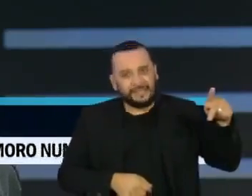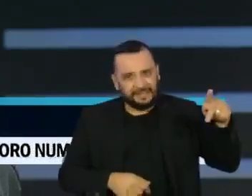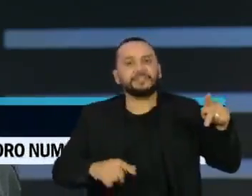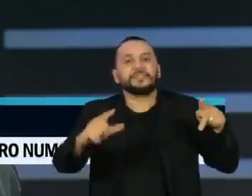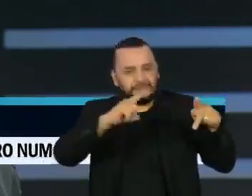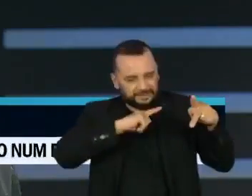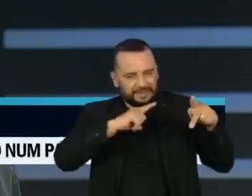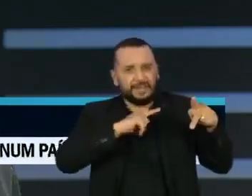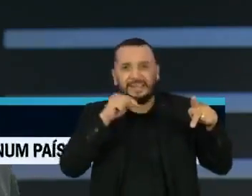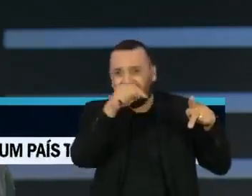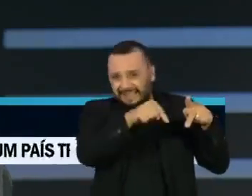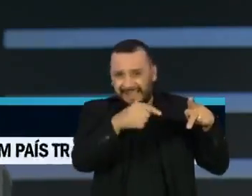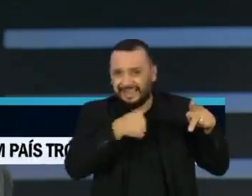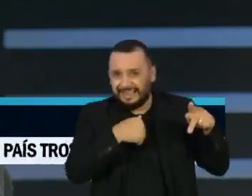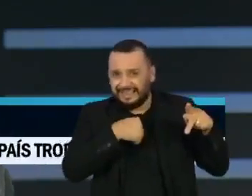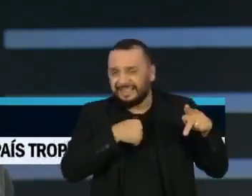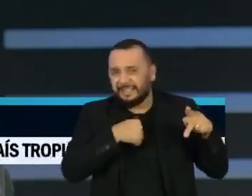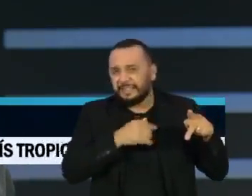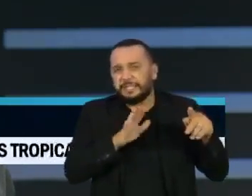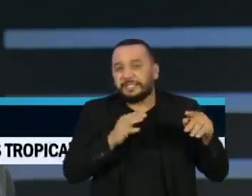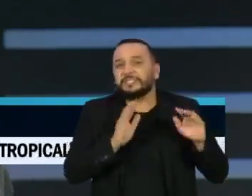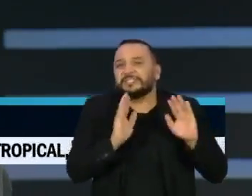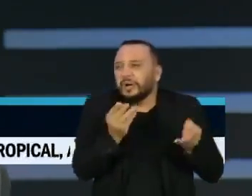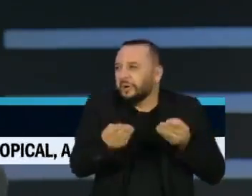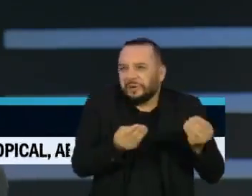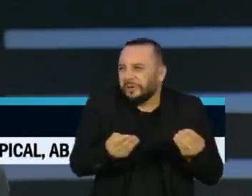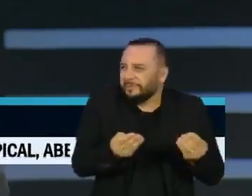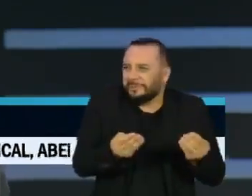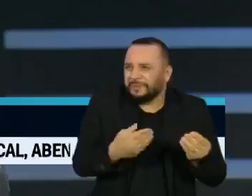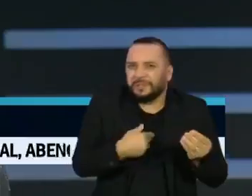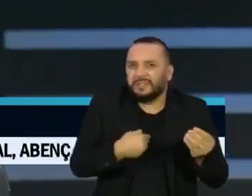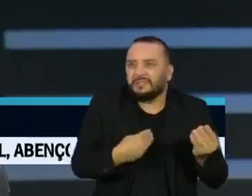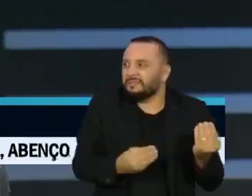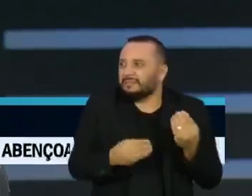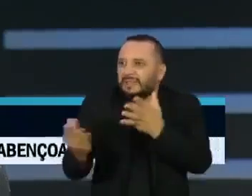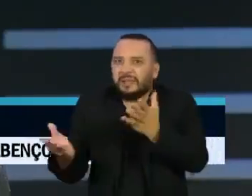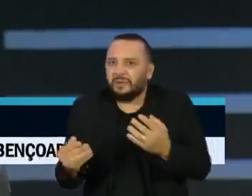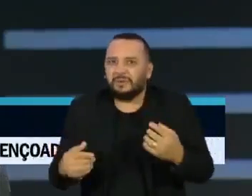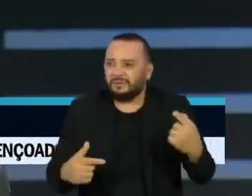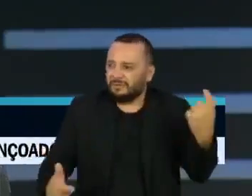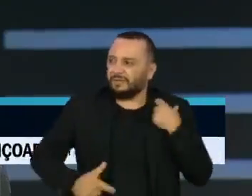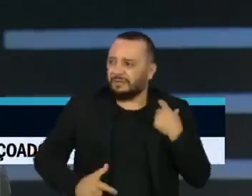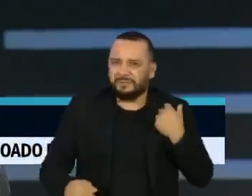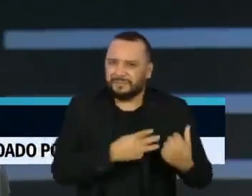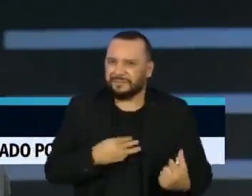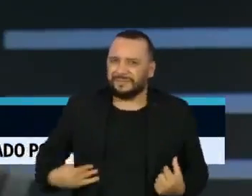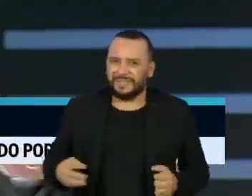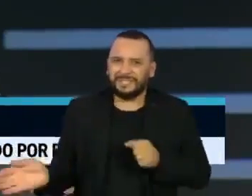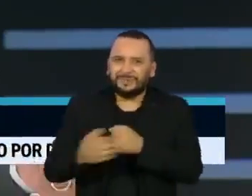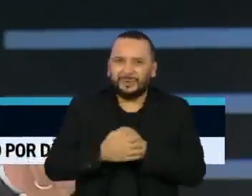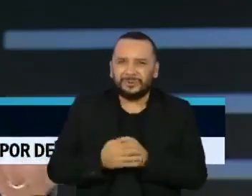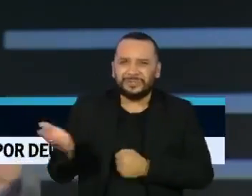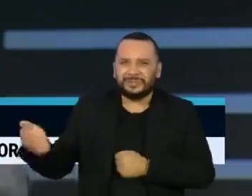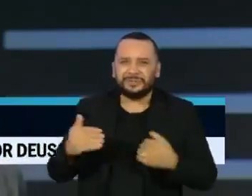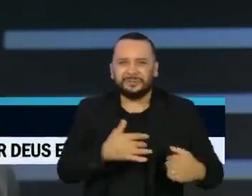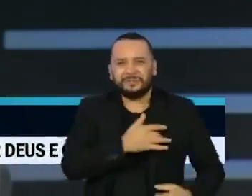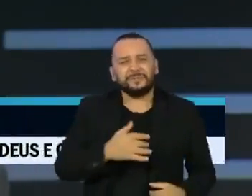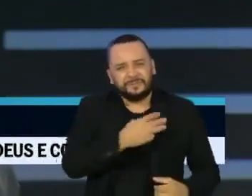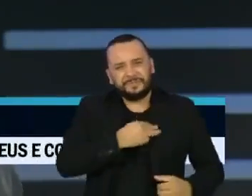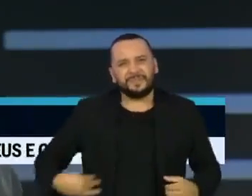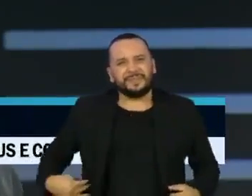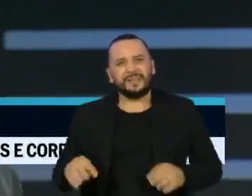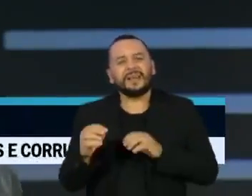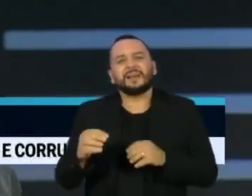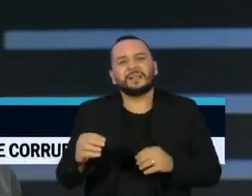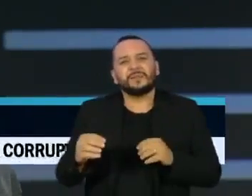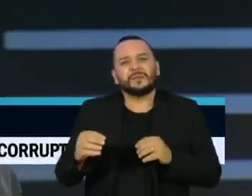que tomou posse clandestinamente, tendo Paulo Guedes, tendo o ministro do Meio Ambiente, que é inaceitável,